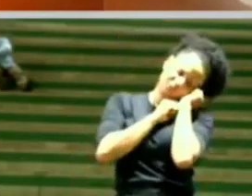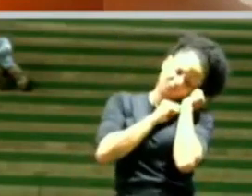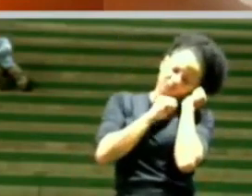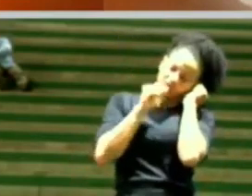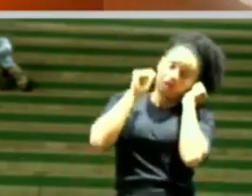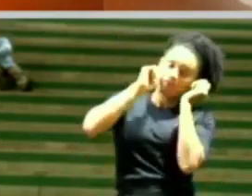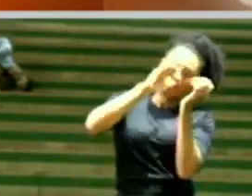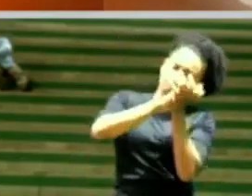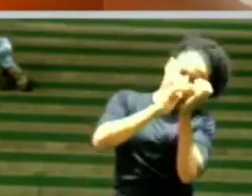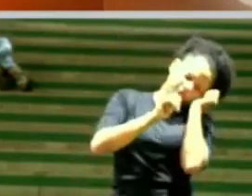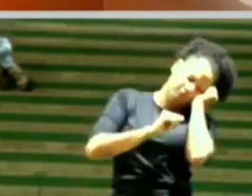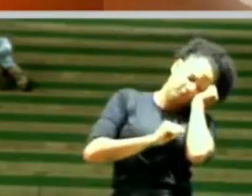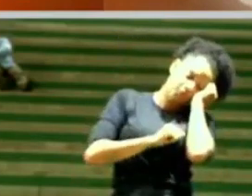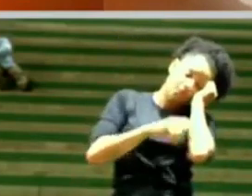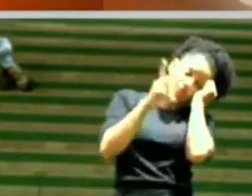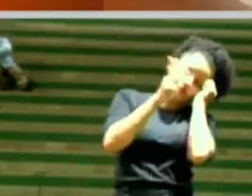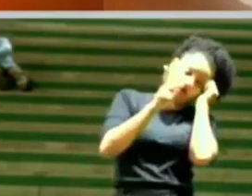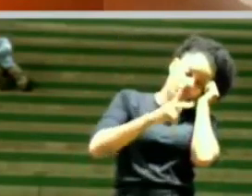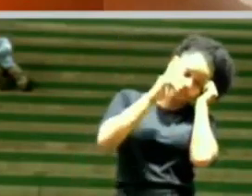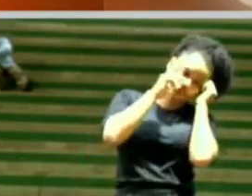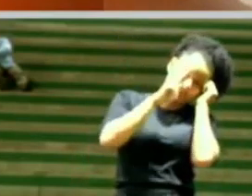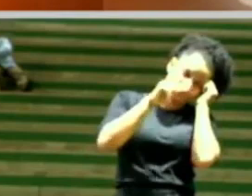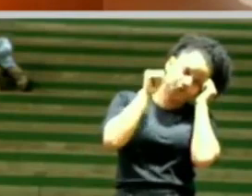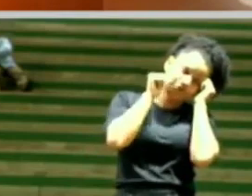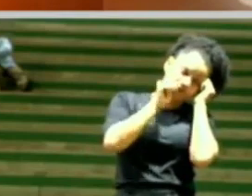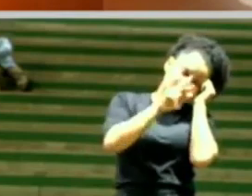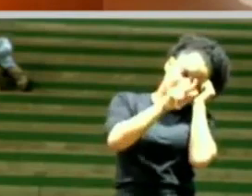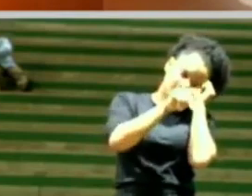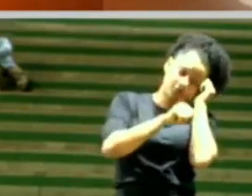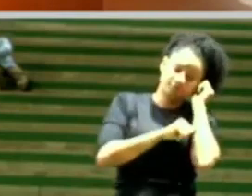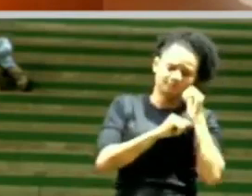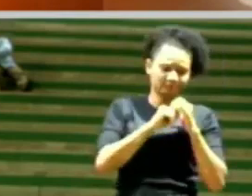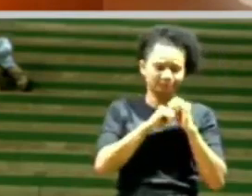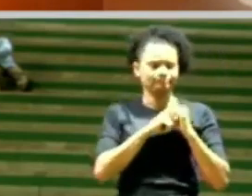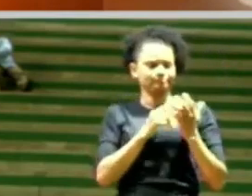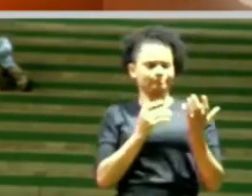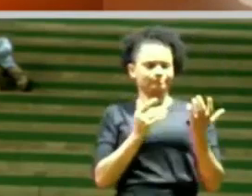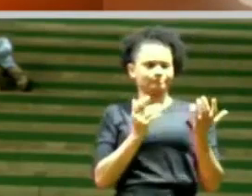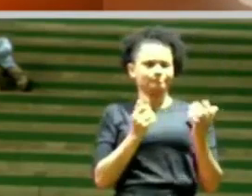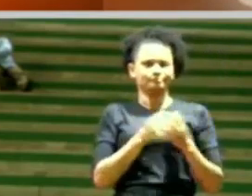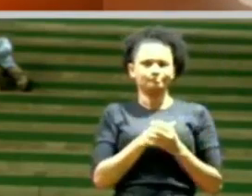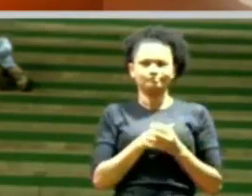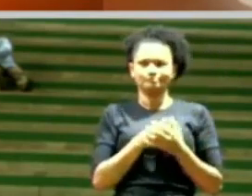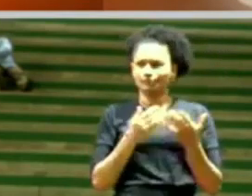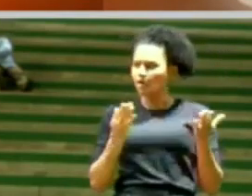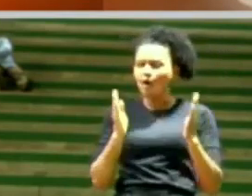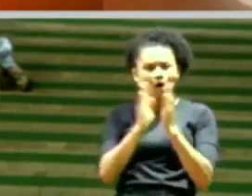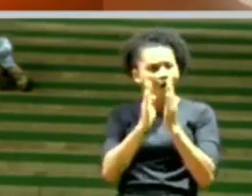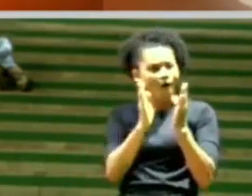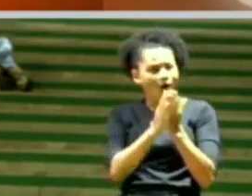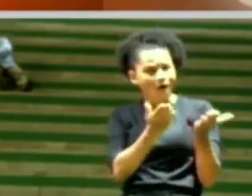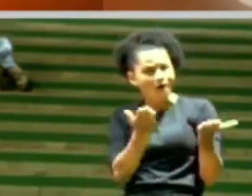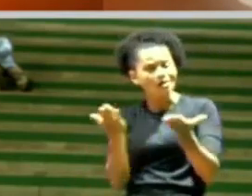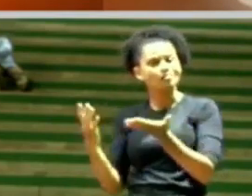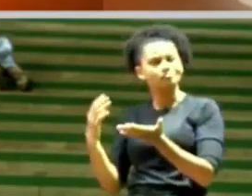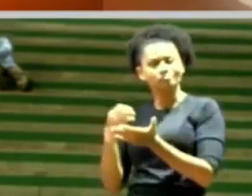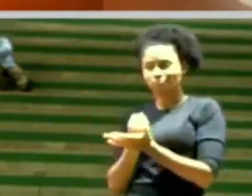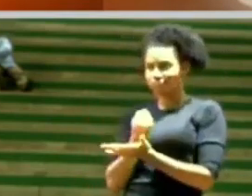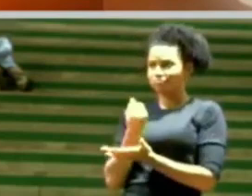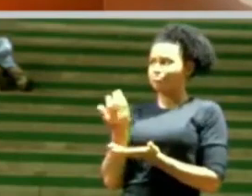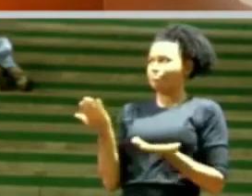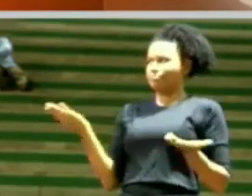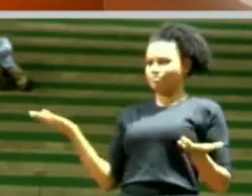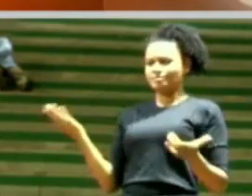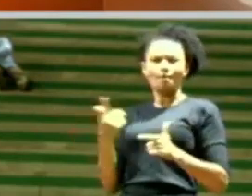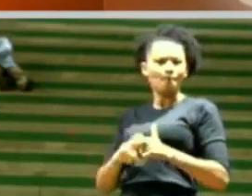olha para a esposa e diz: a paz do Senhor, minha querida irmã. Meu irmão, ora por um varão desse. Ele está com